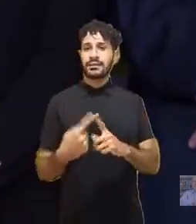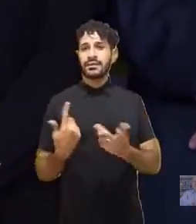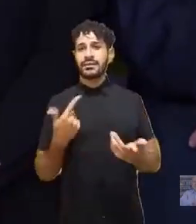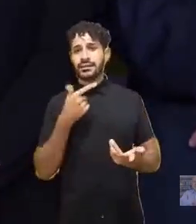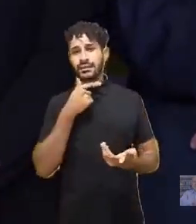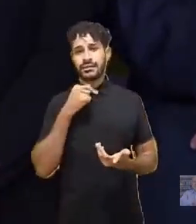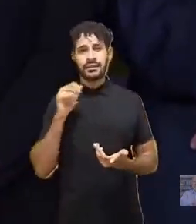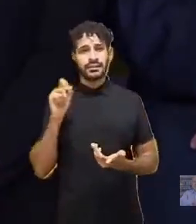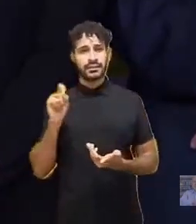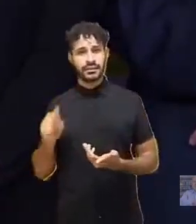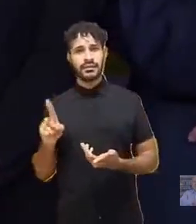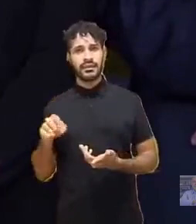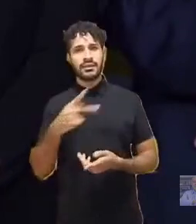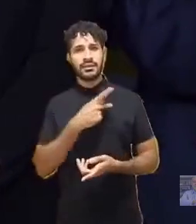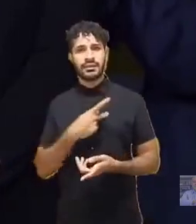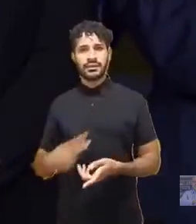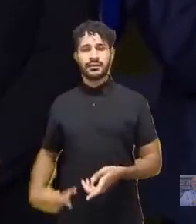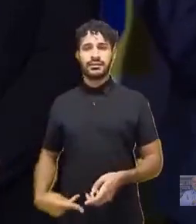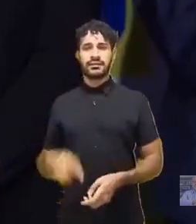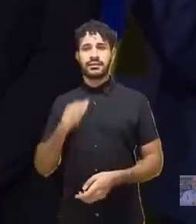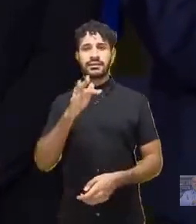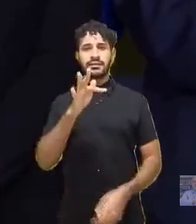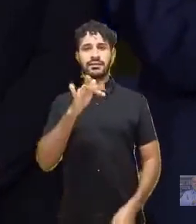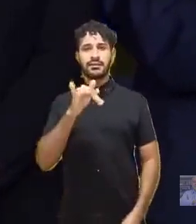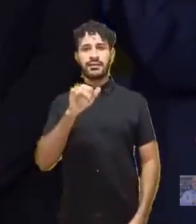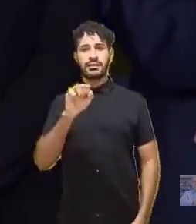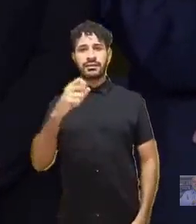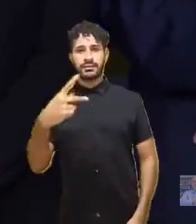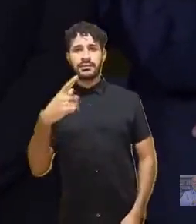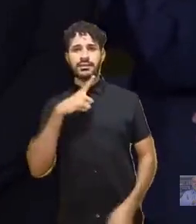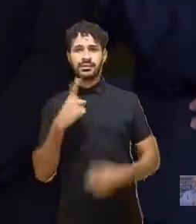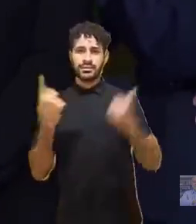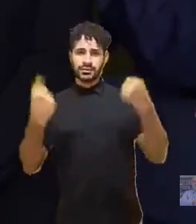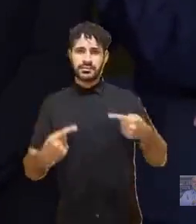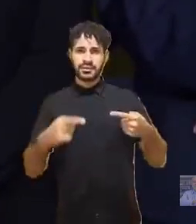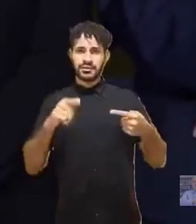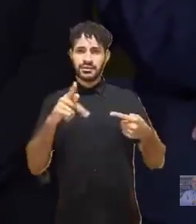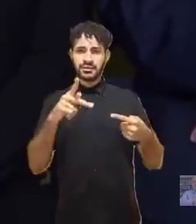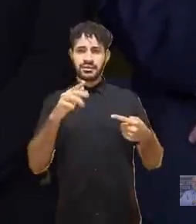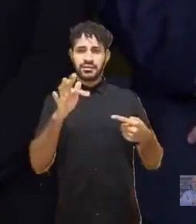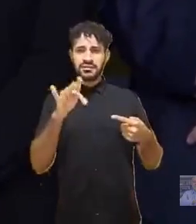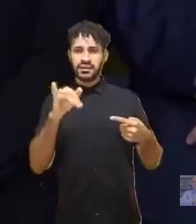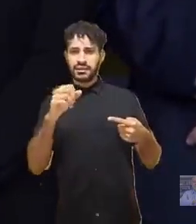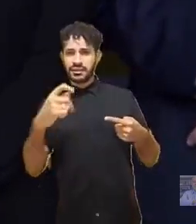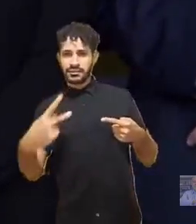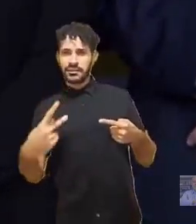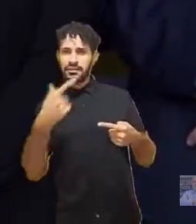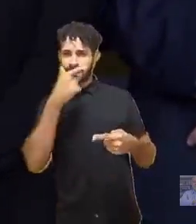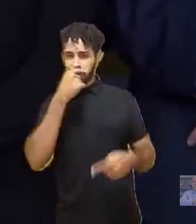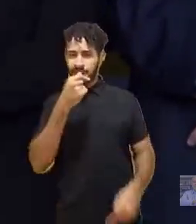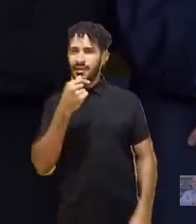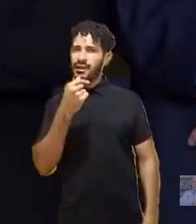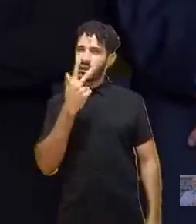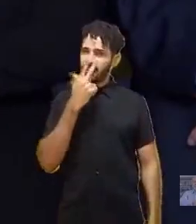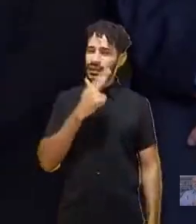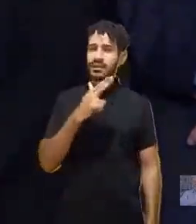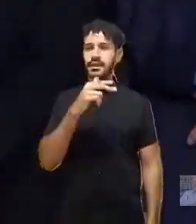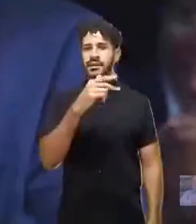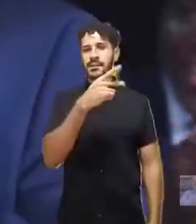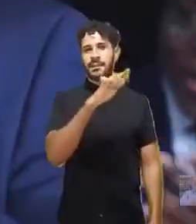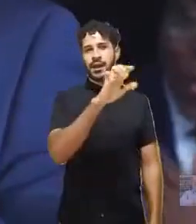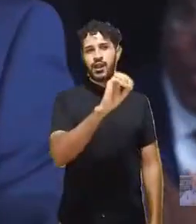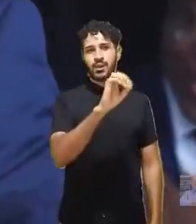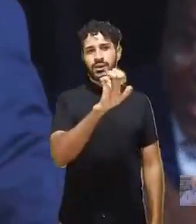é presidente da festa tem uma disputa na Fiesta porque parece que o Paulo e tá tentando